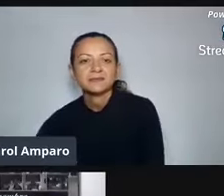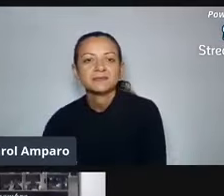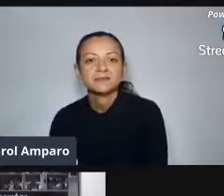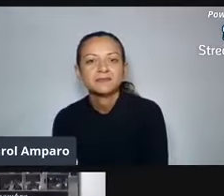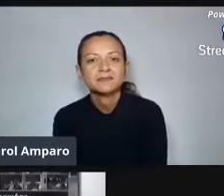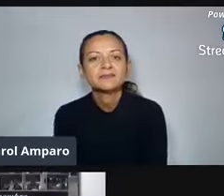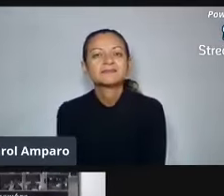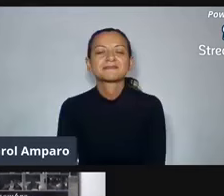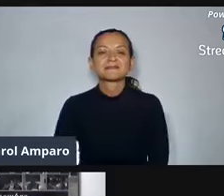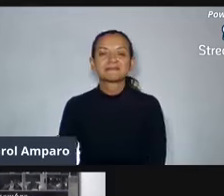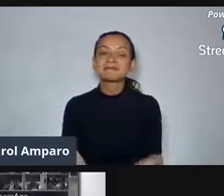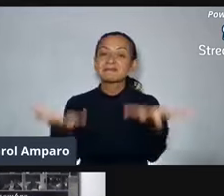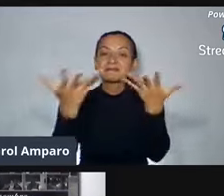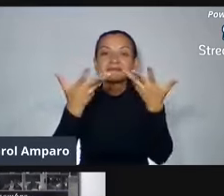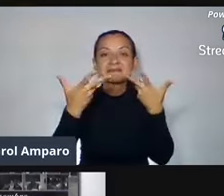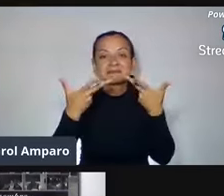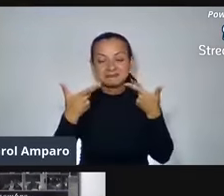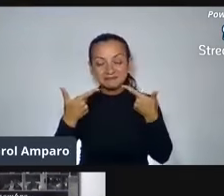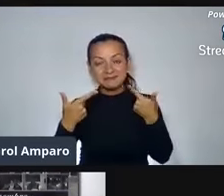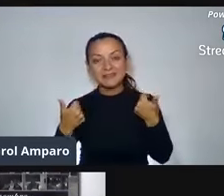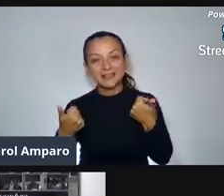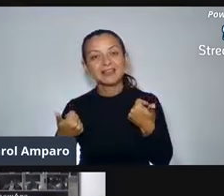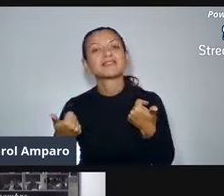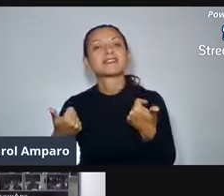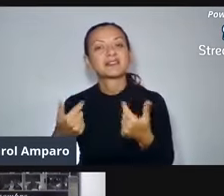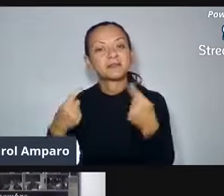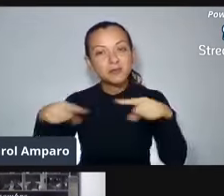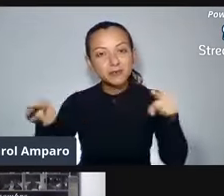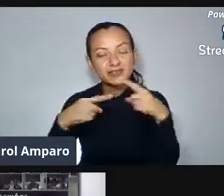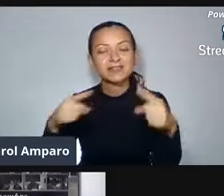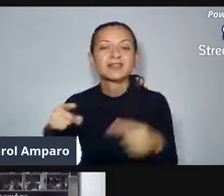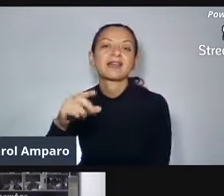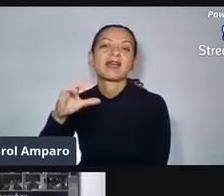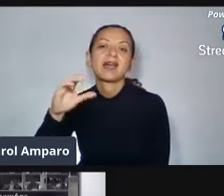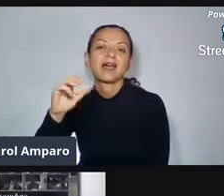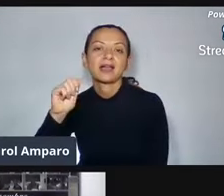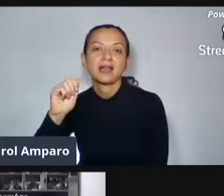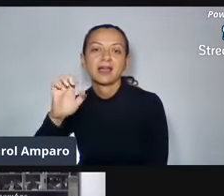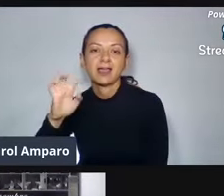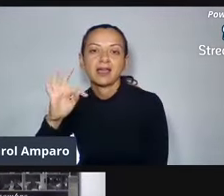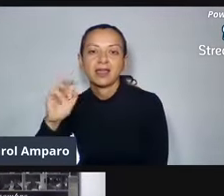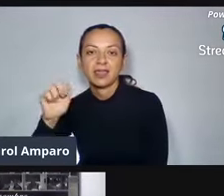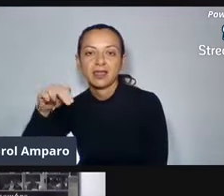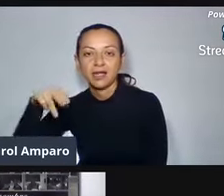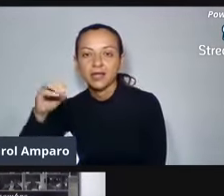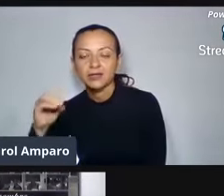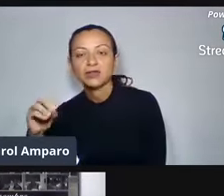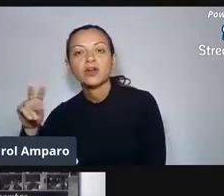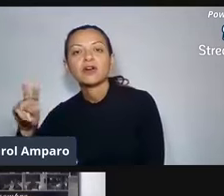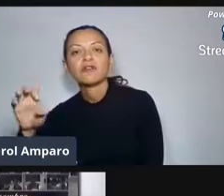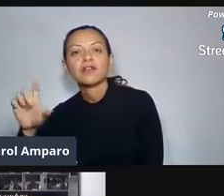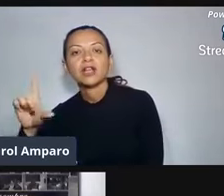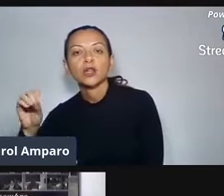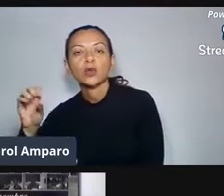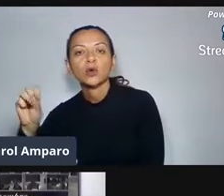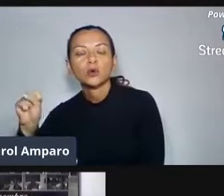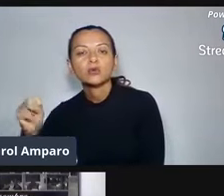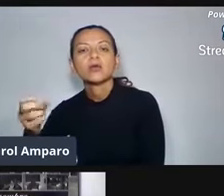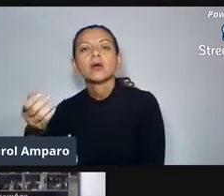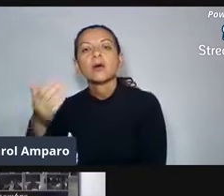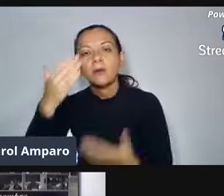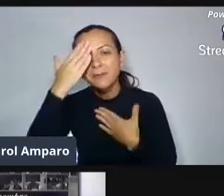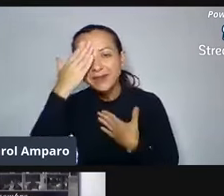Que maravilha, hein? Fomos de Caetano Veloso, que maravilha. Muito bom, muito obrigado, Claudinho